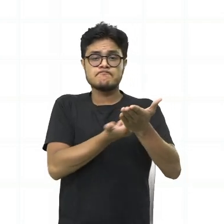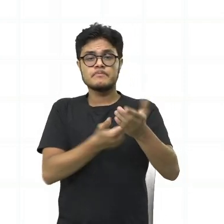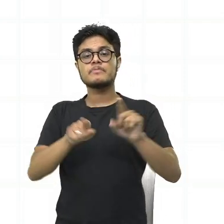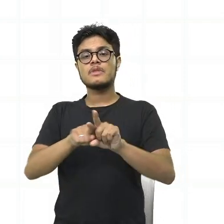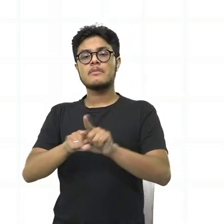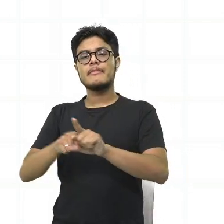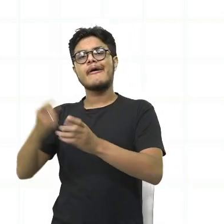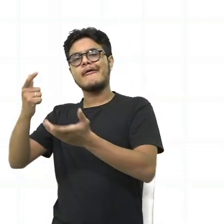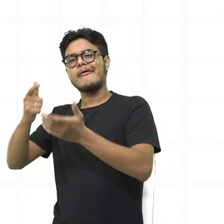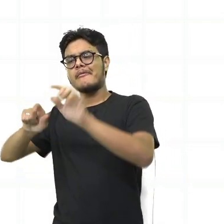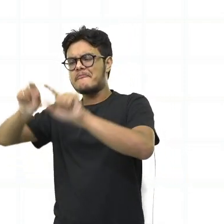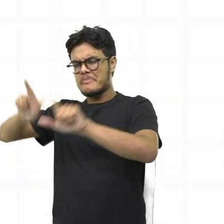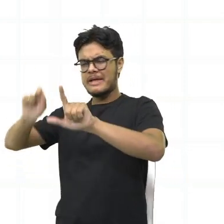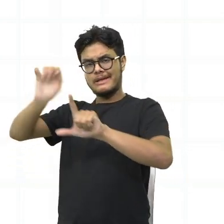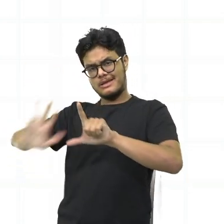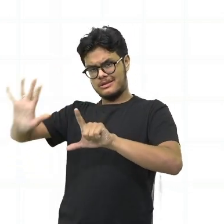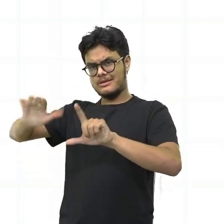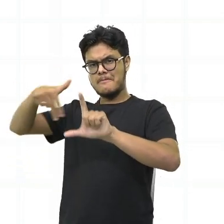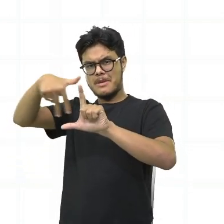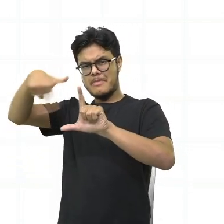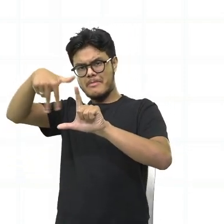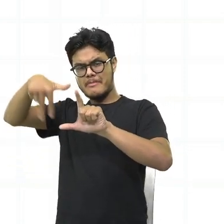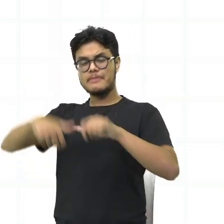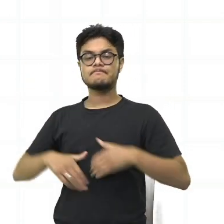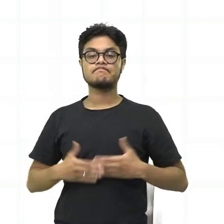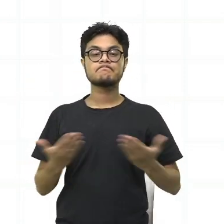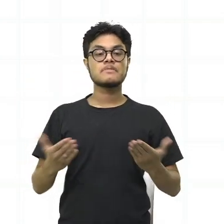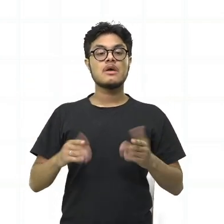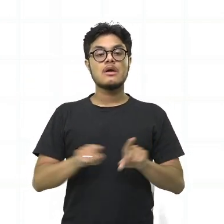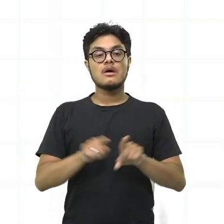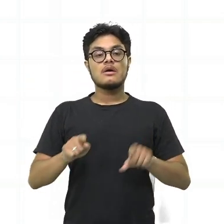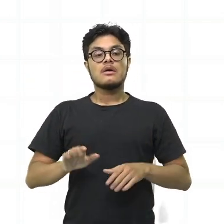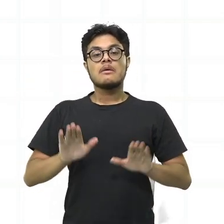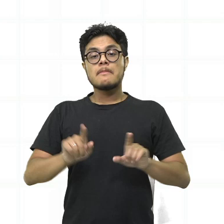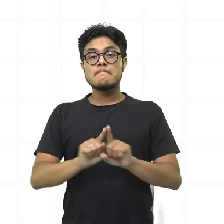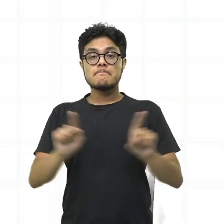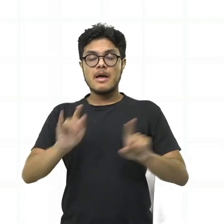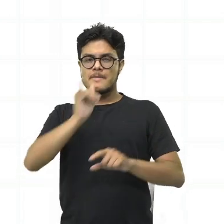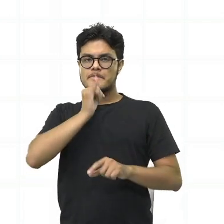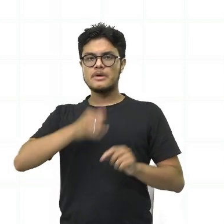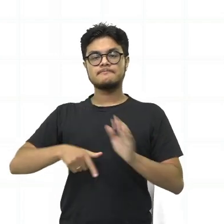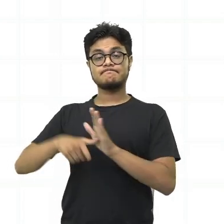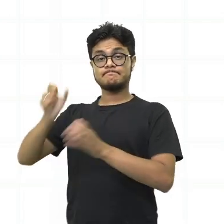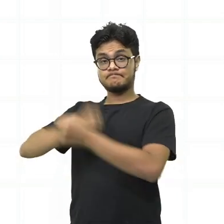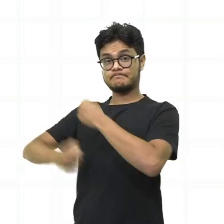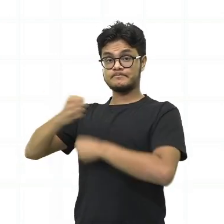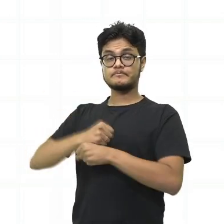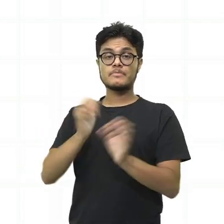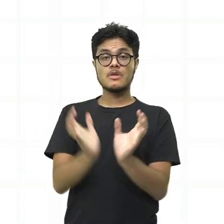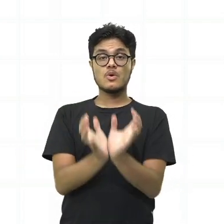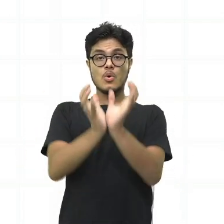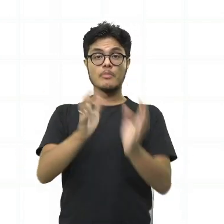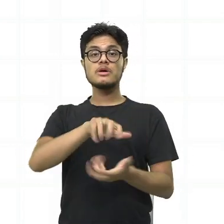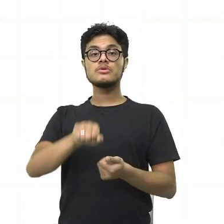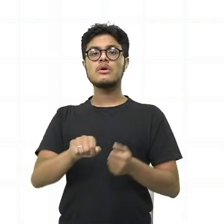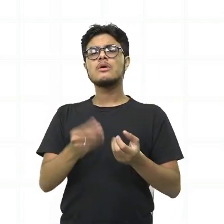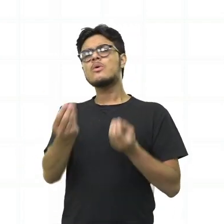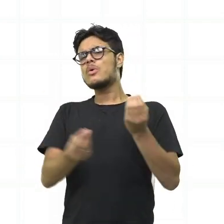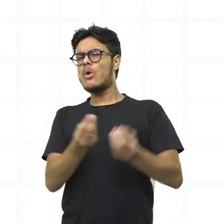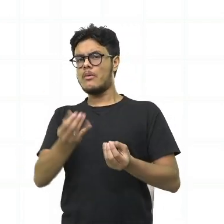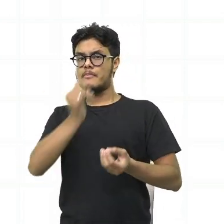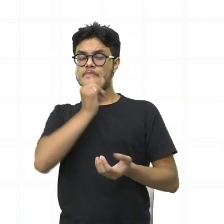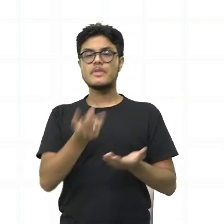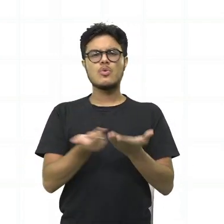aí é de fotografias, né? Mas na última Copa do Mundo, os álbuns